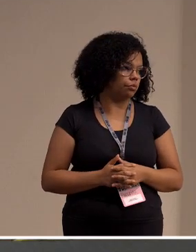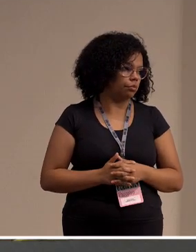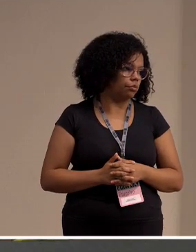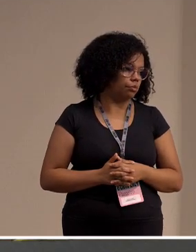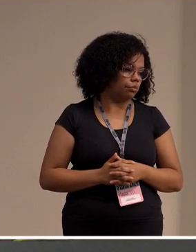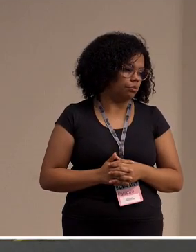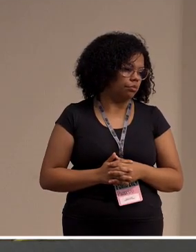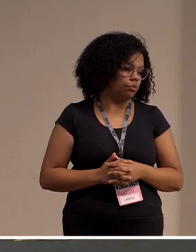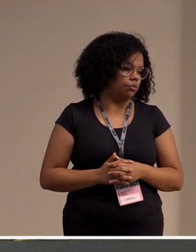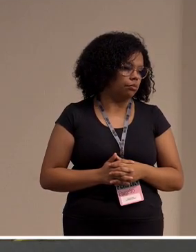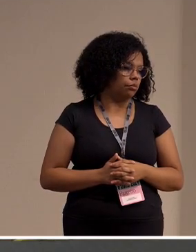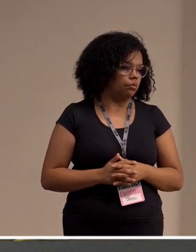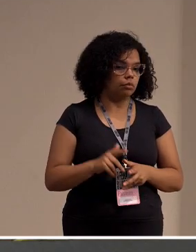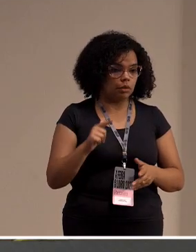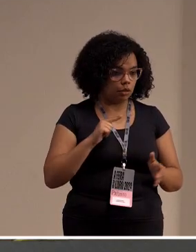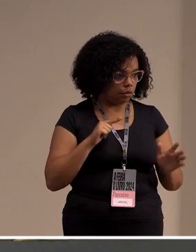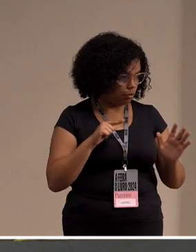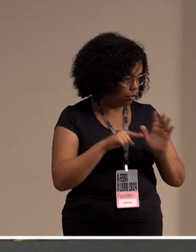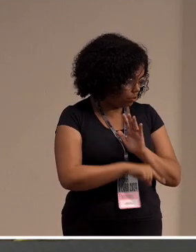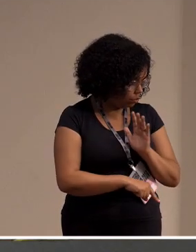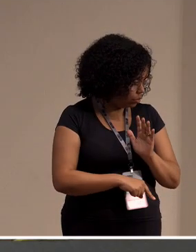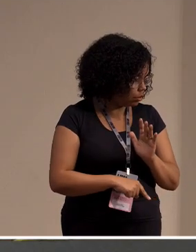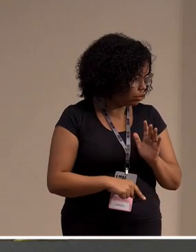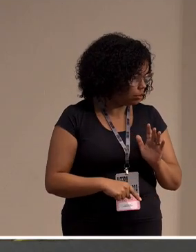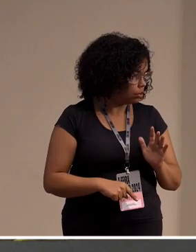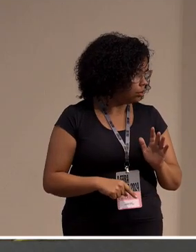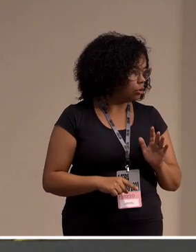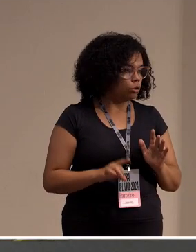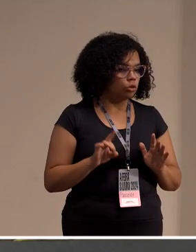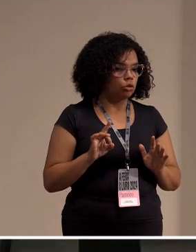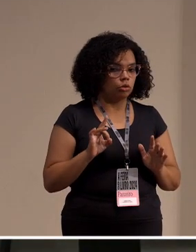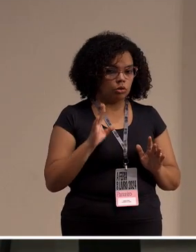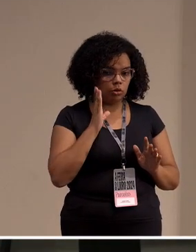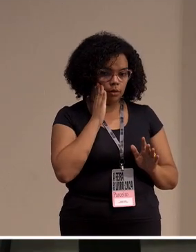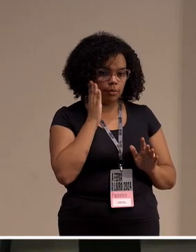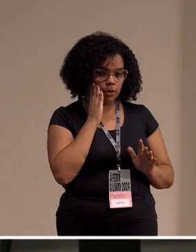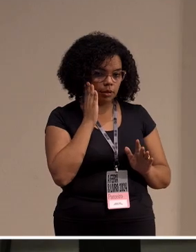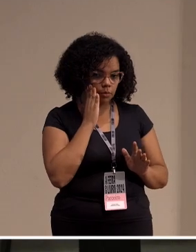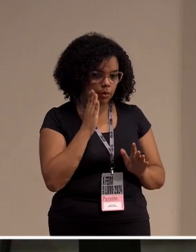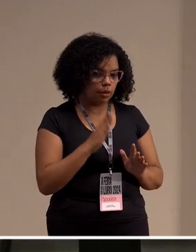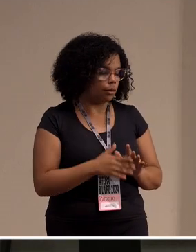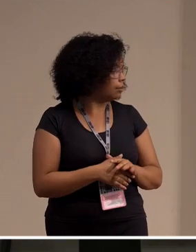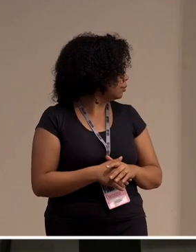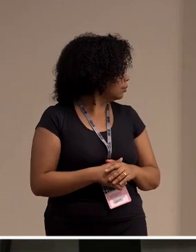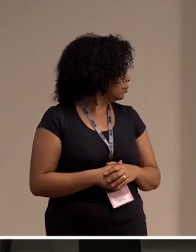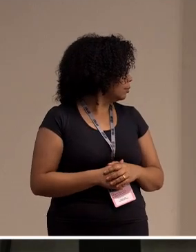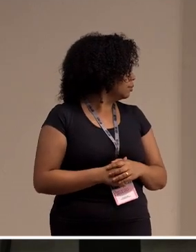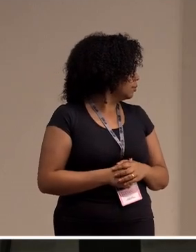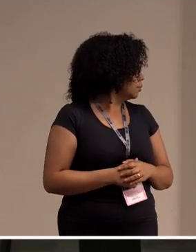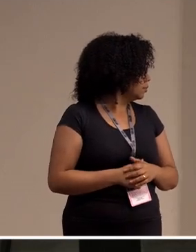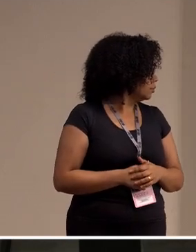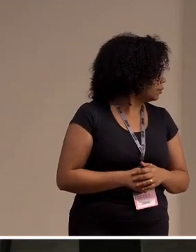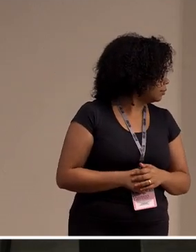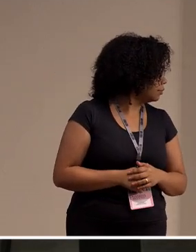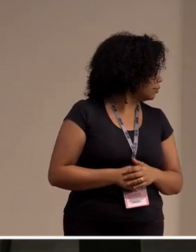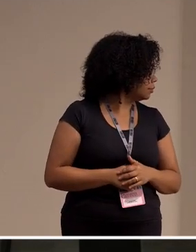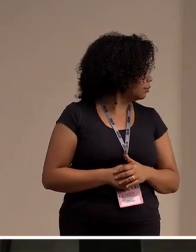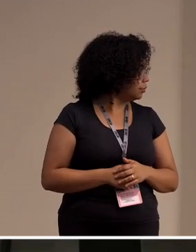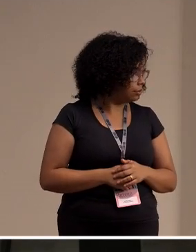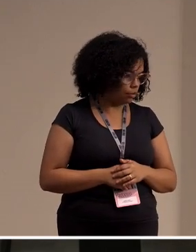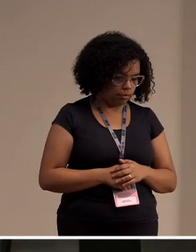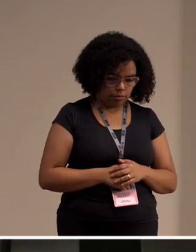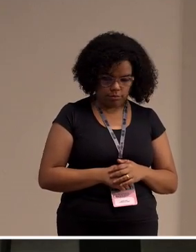Muito bom. Tem perguntas? Só para saber que a gente está chegando na uma hora.